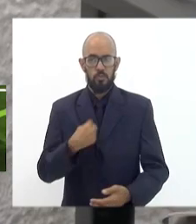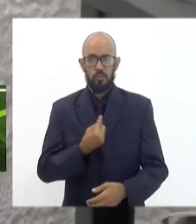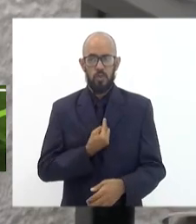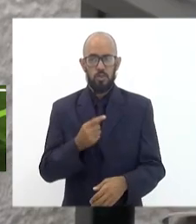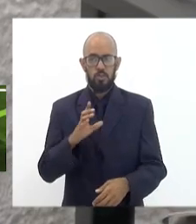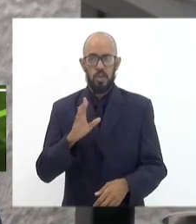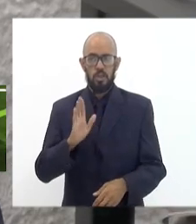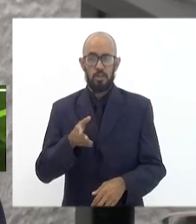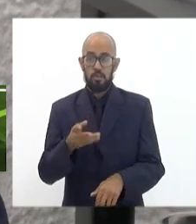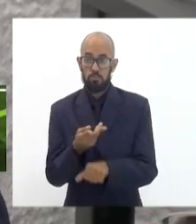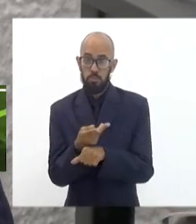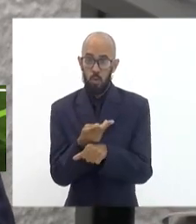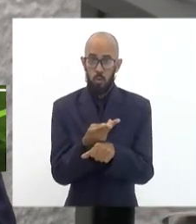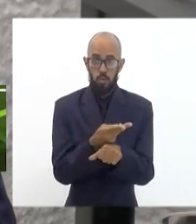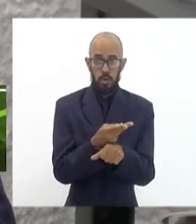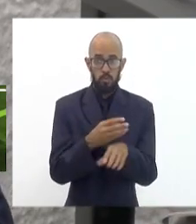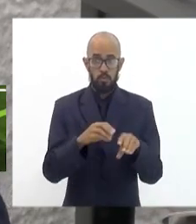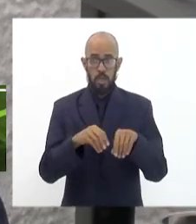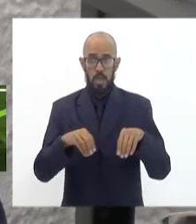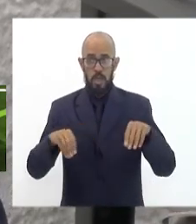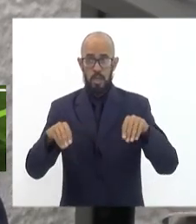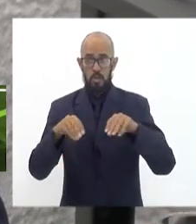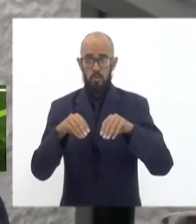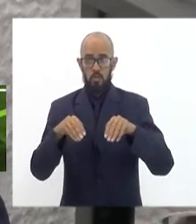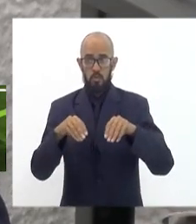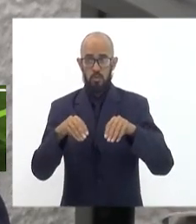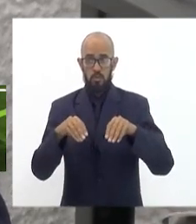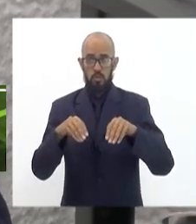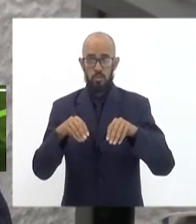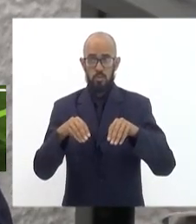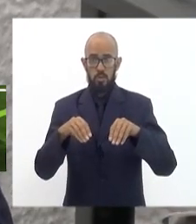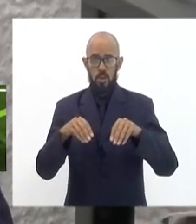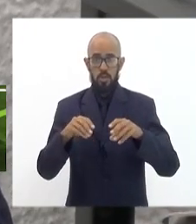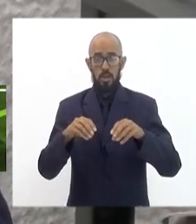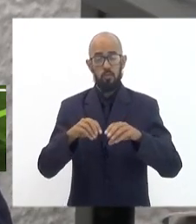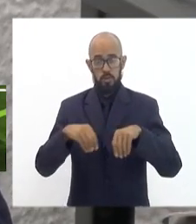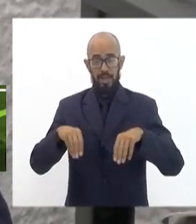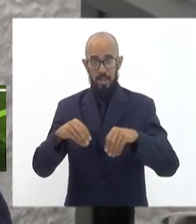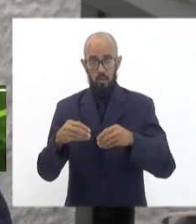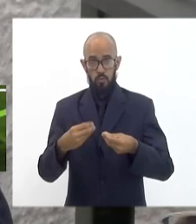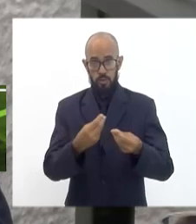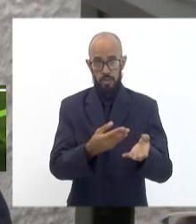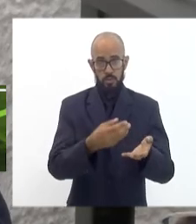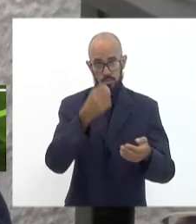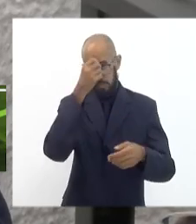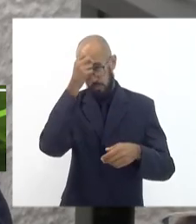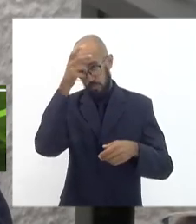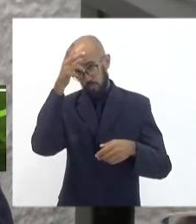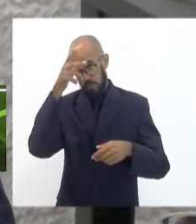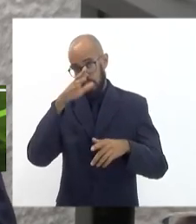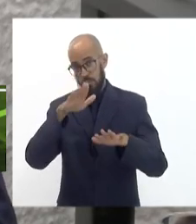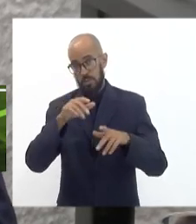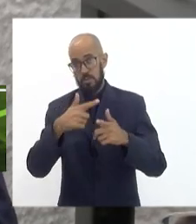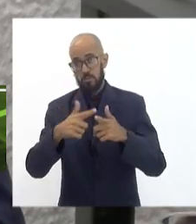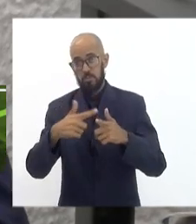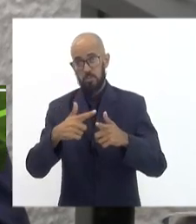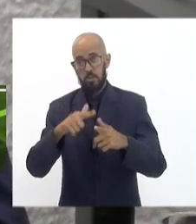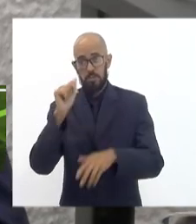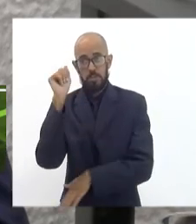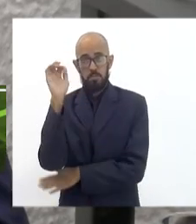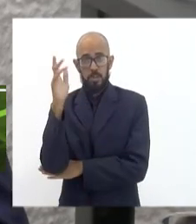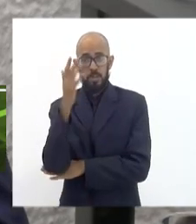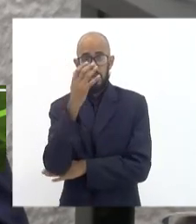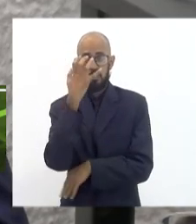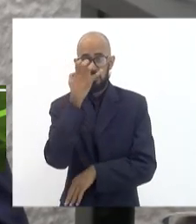terreno tivemos um terreno oferecido pela prefeitura na semana passada mas o terreno tem problemas ambientais sérios